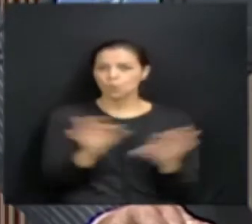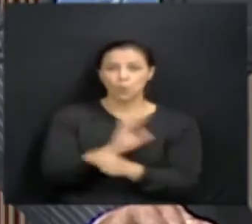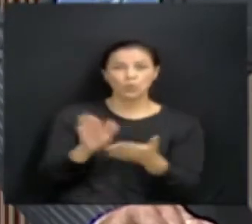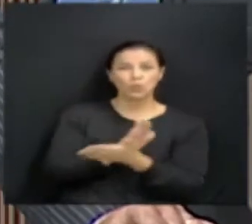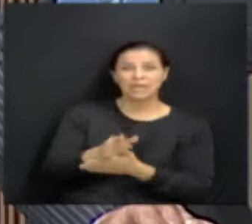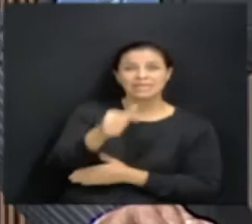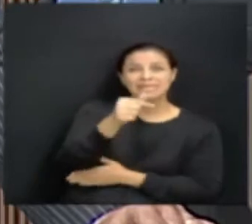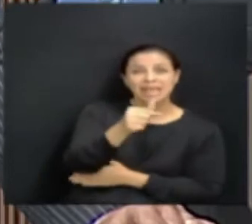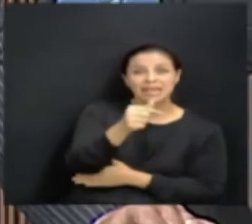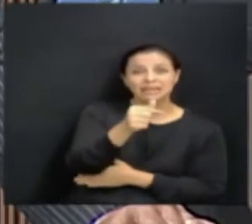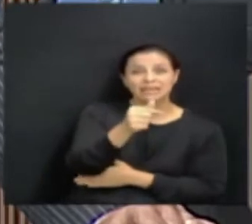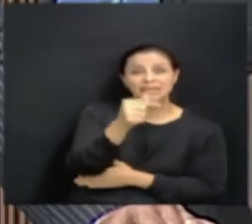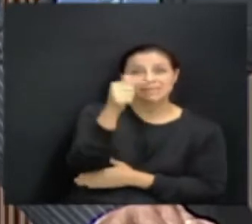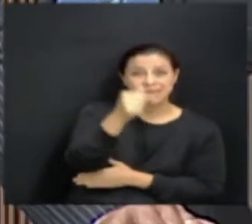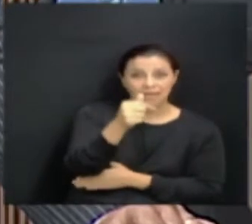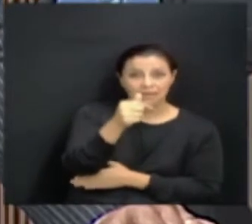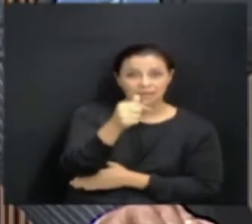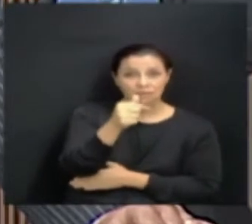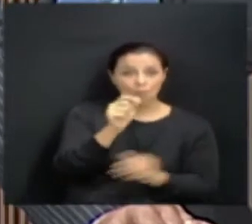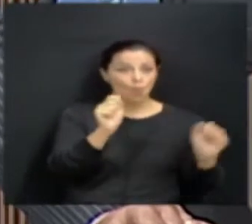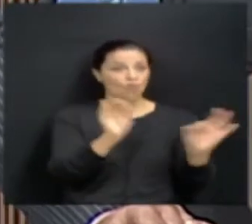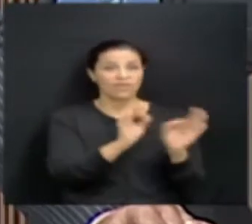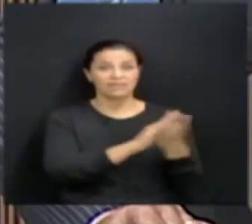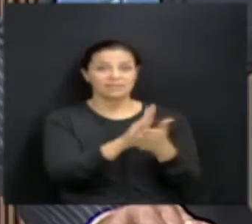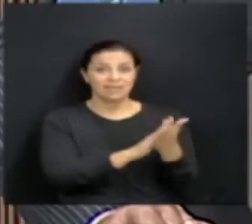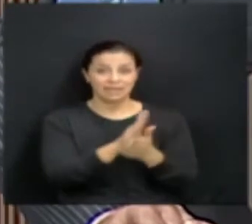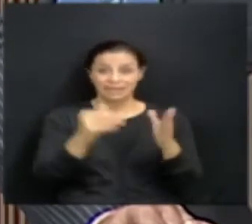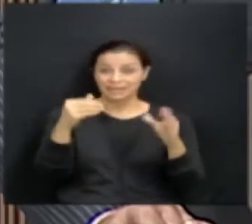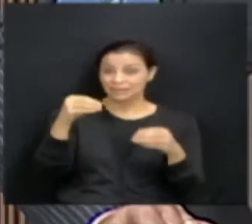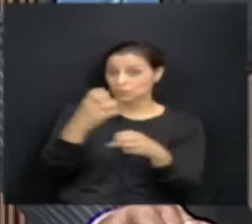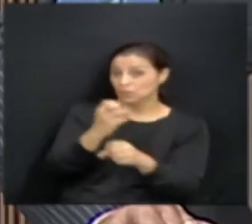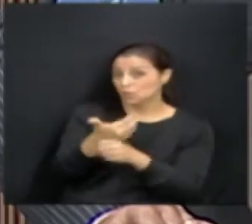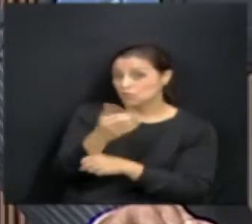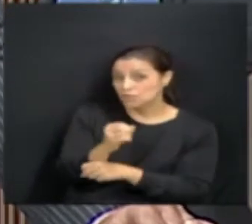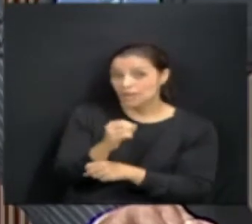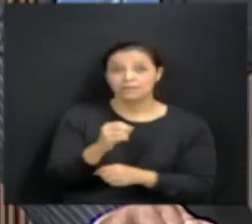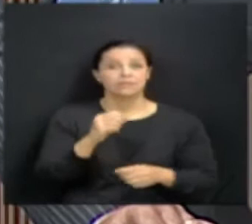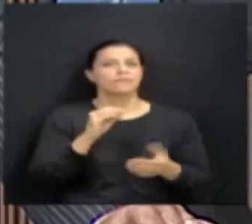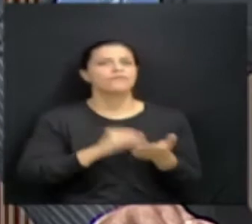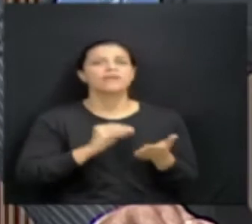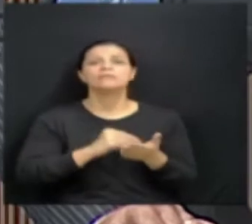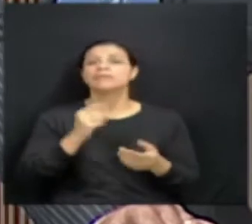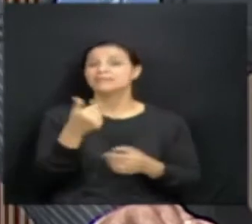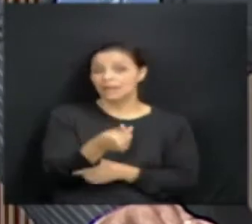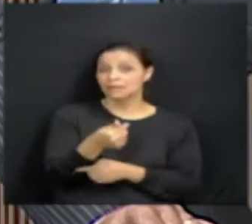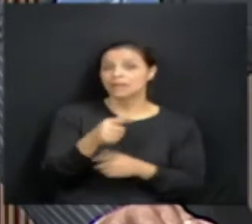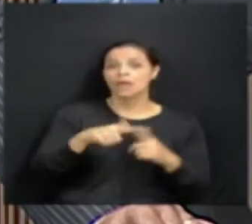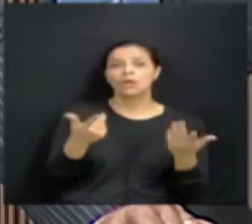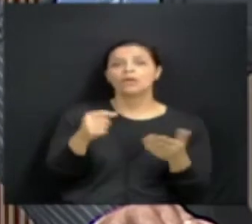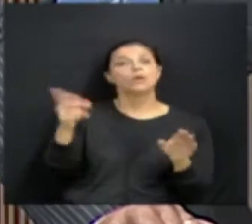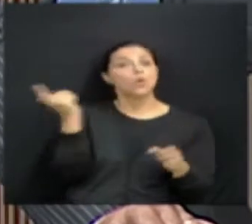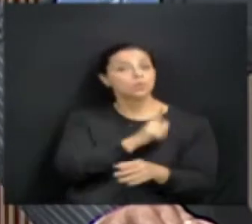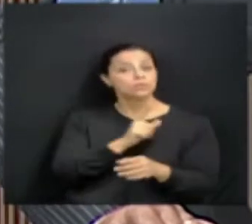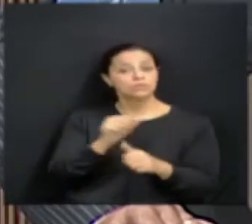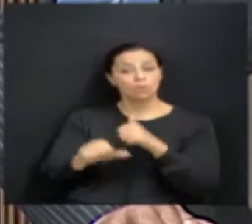7 de cada 10 obras do contrato, têm garantido na Justiça o reajuste